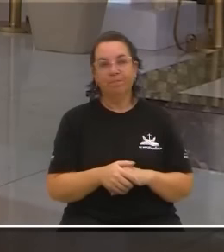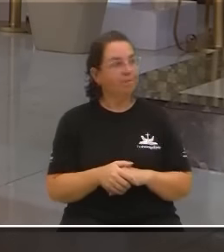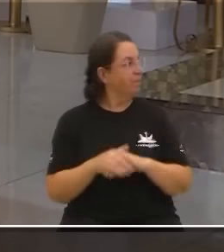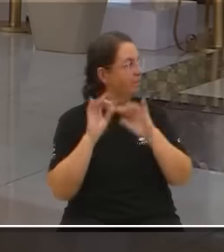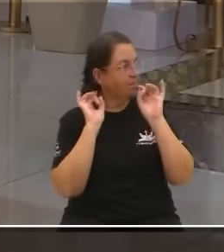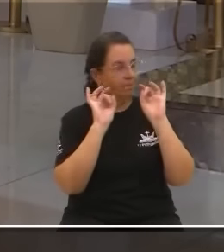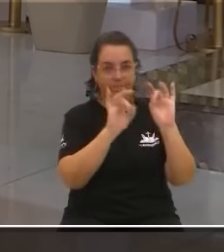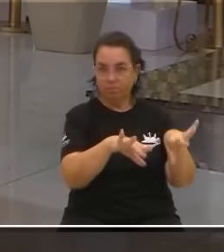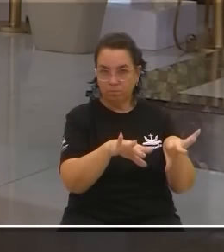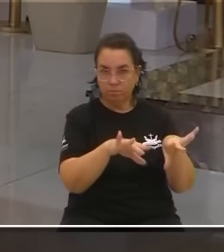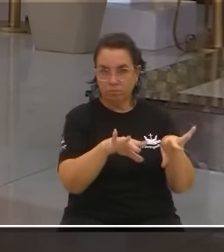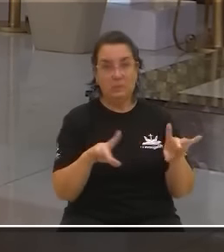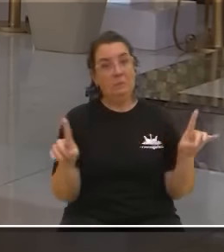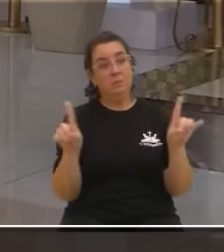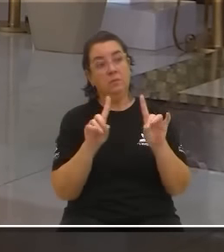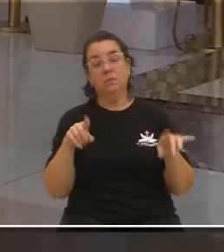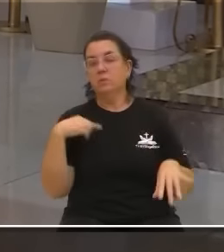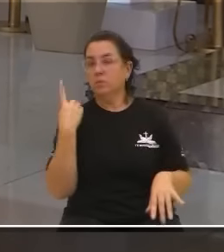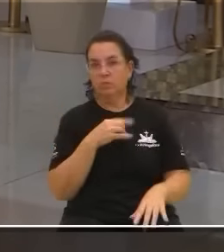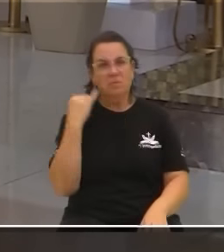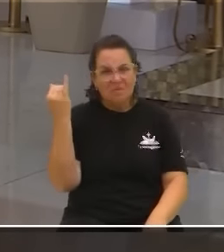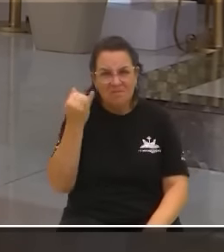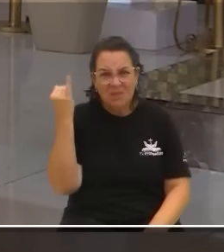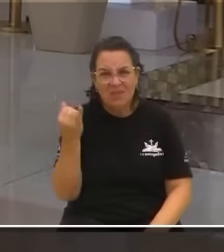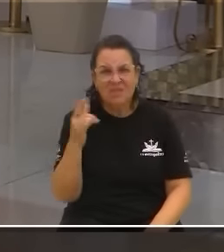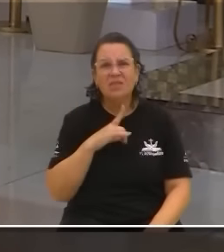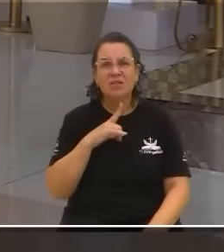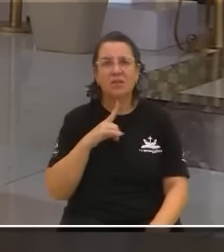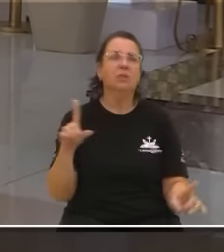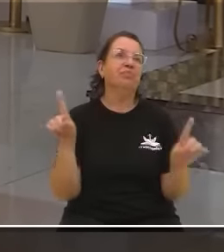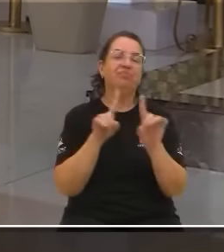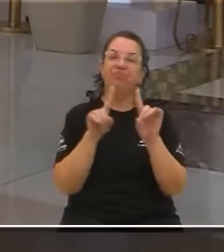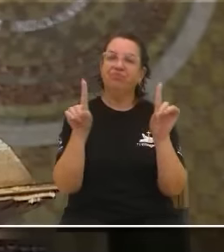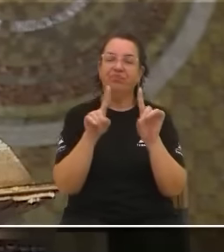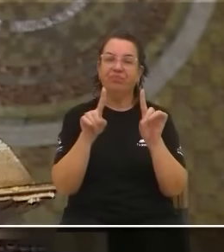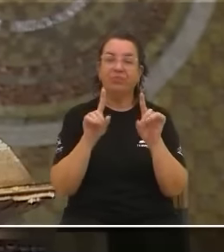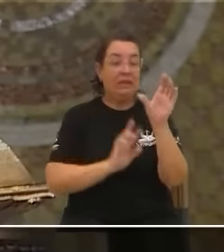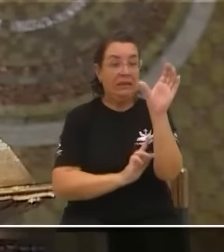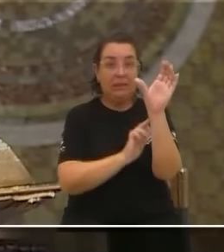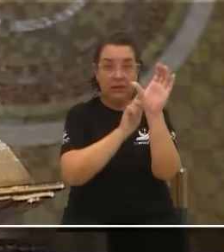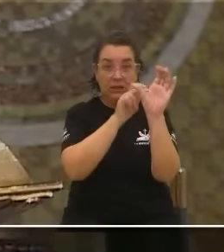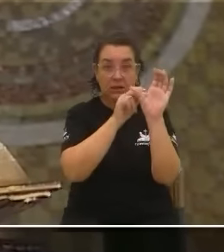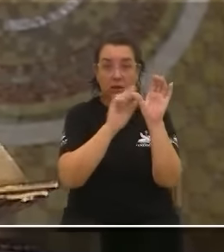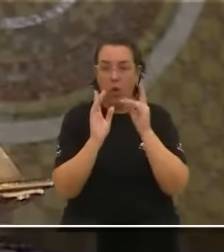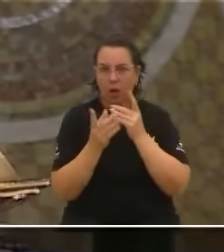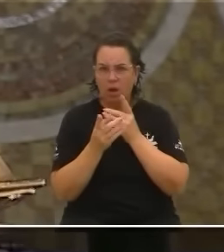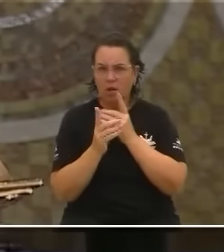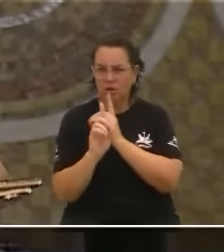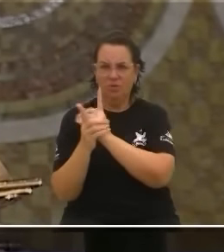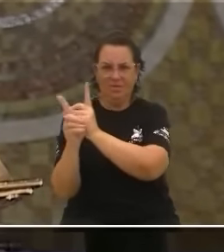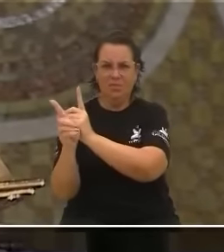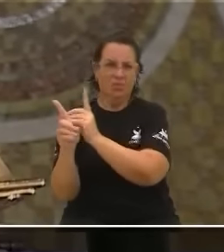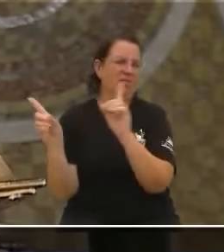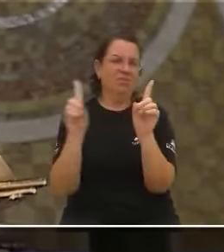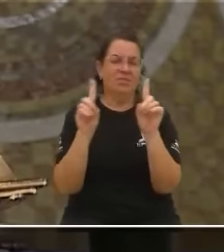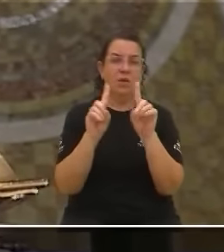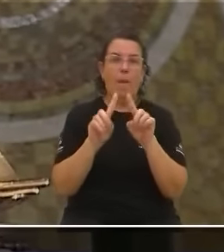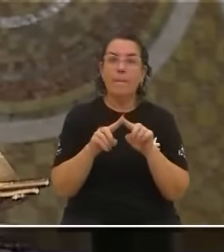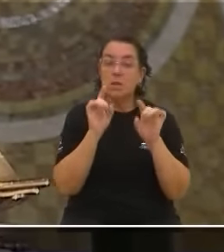abandonamos a causa. Então não nos era importante. Zaqueu não era discípulo, mas ele